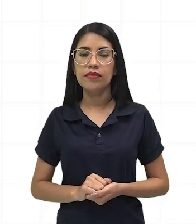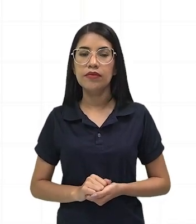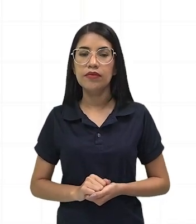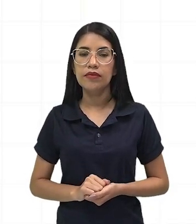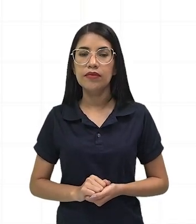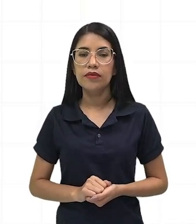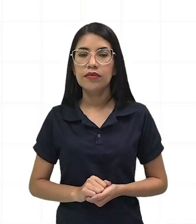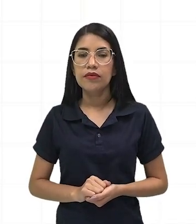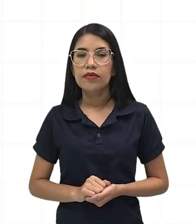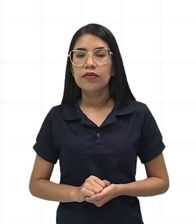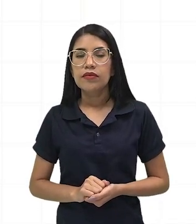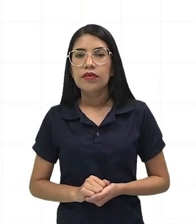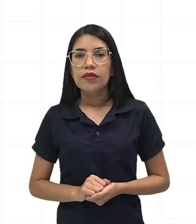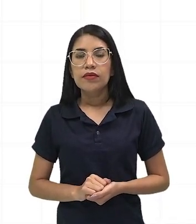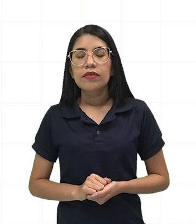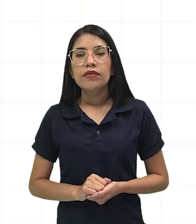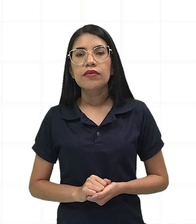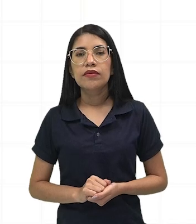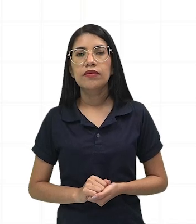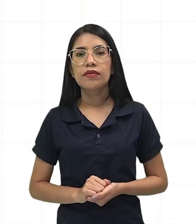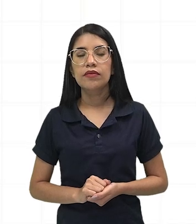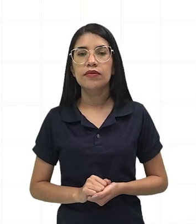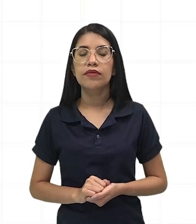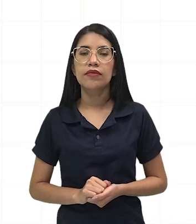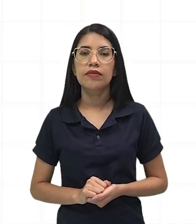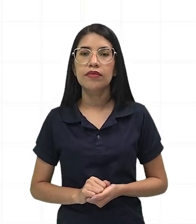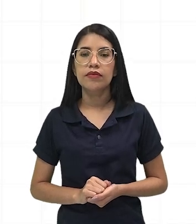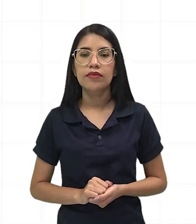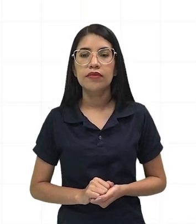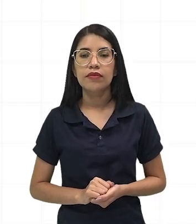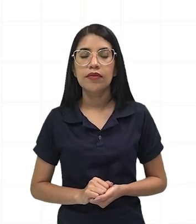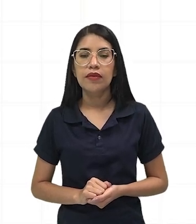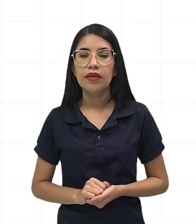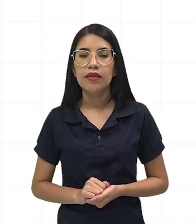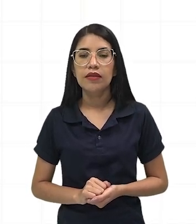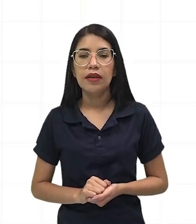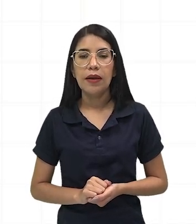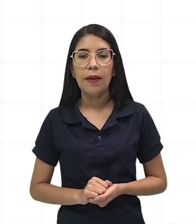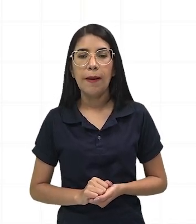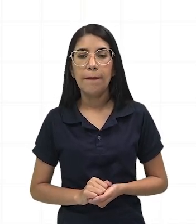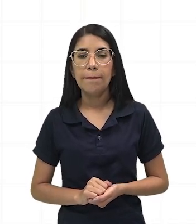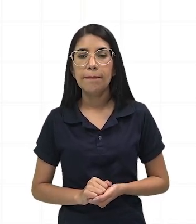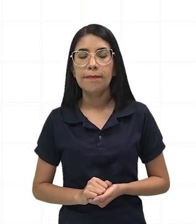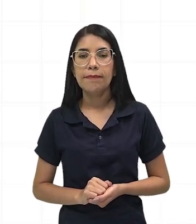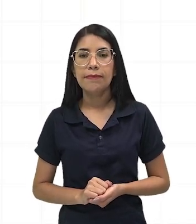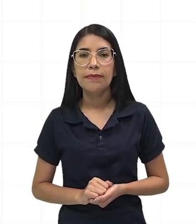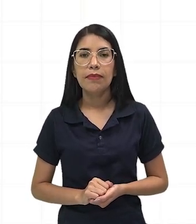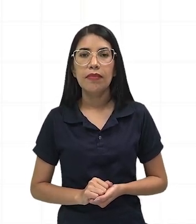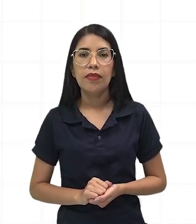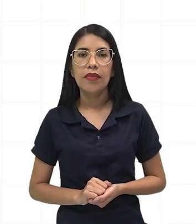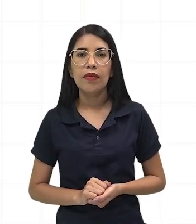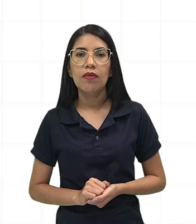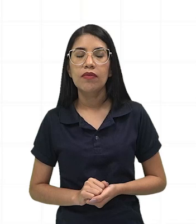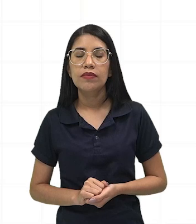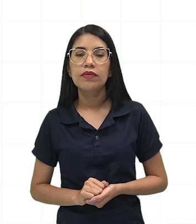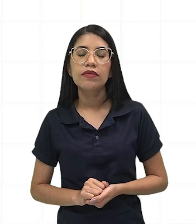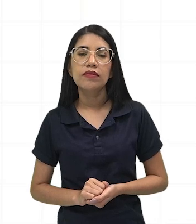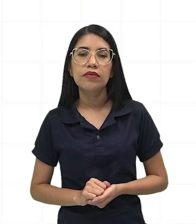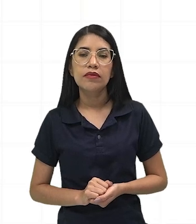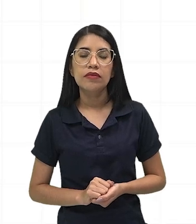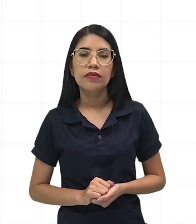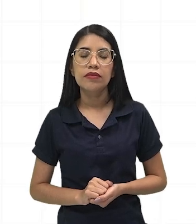250 quilômetros, foi percorrido com 50 quilômetros por hora, né?